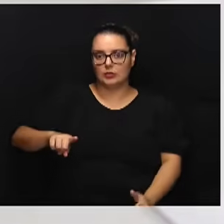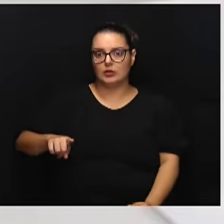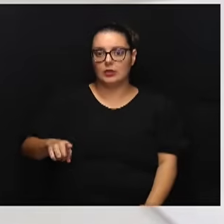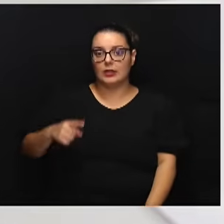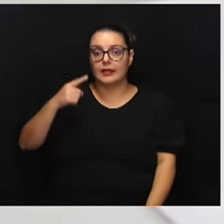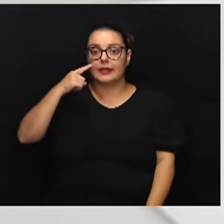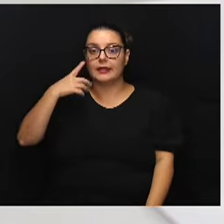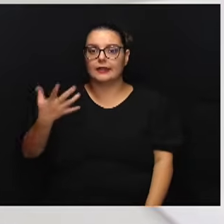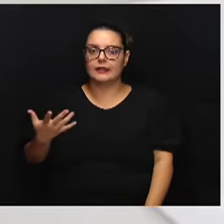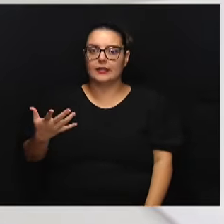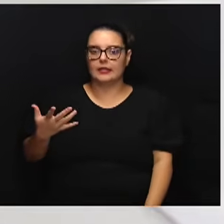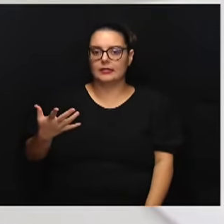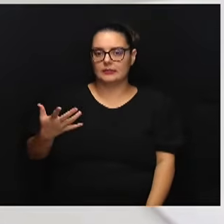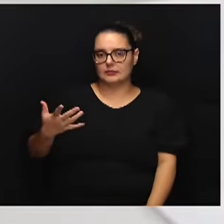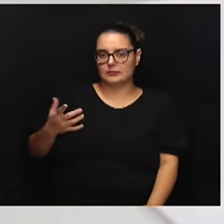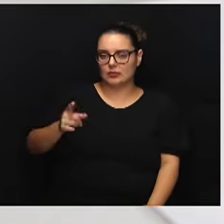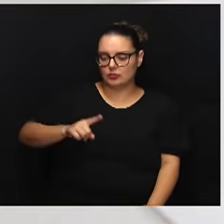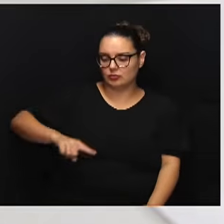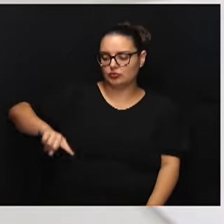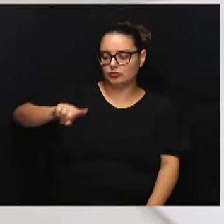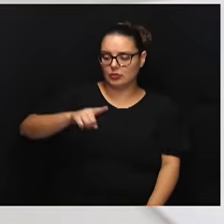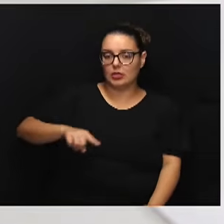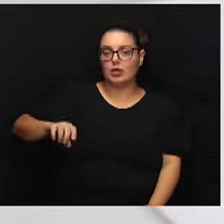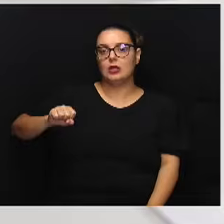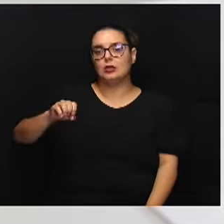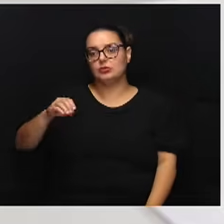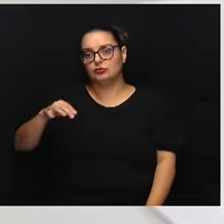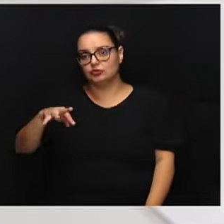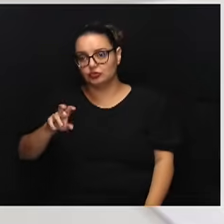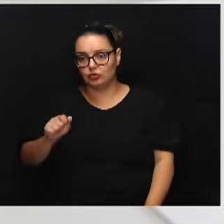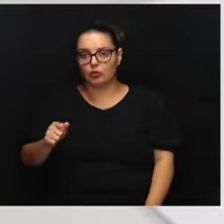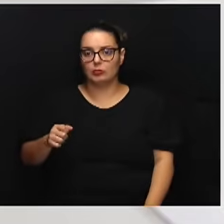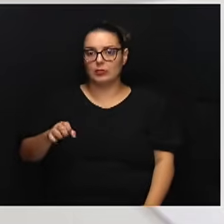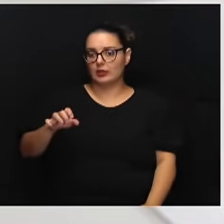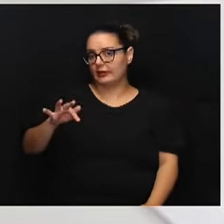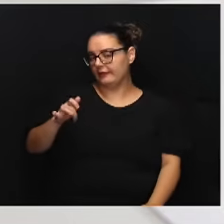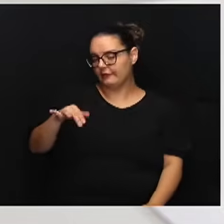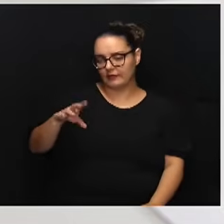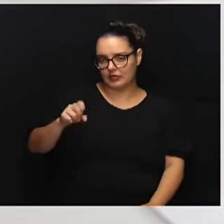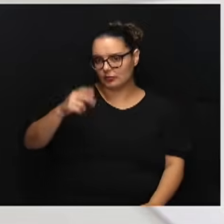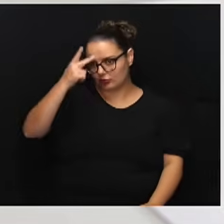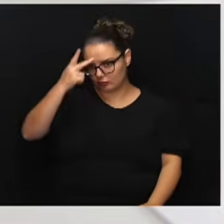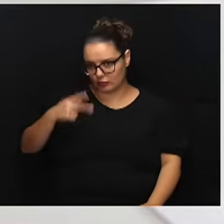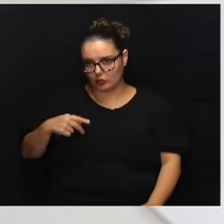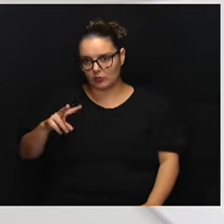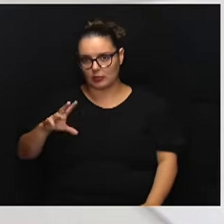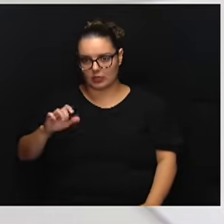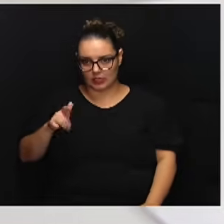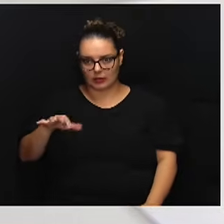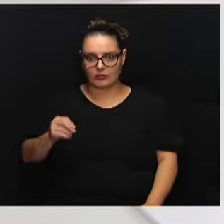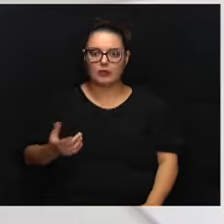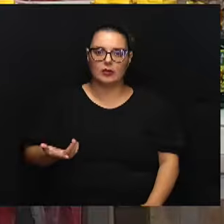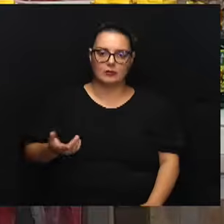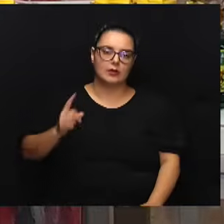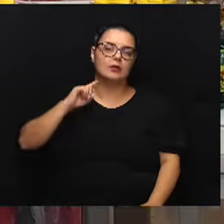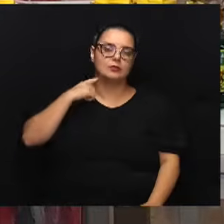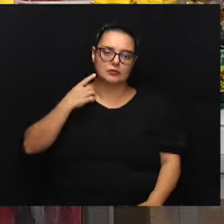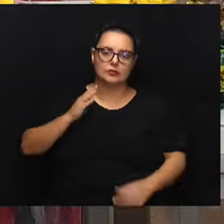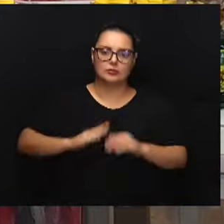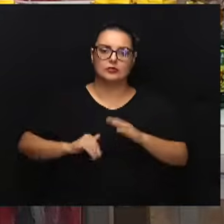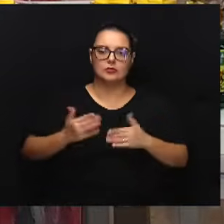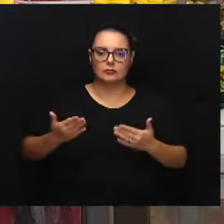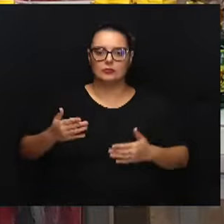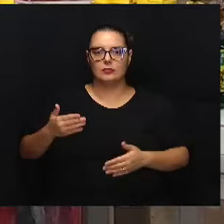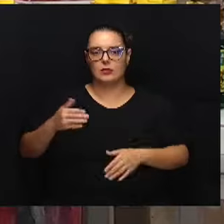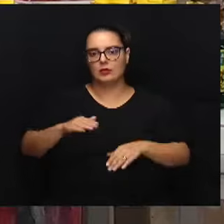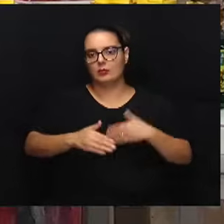perspectivas com relação a sombreamento, efeitos do próprio carvão. Obviamente vocês vão sujar a mão, mas faz parte do